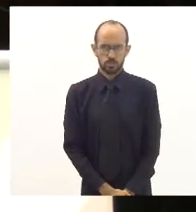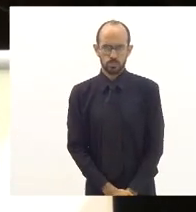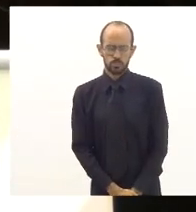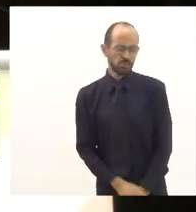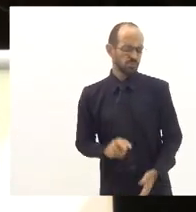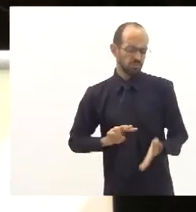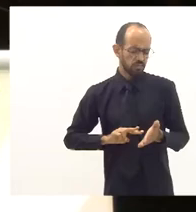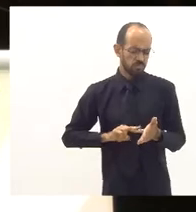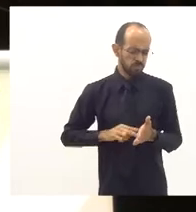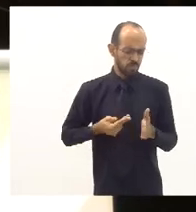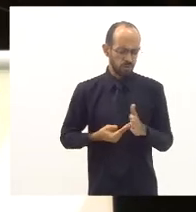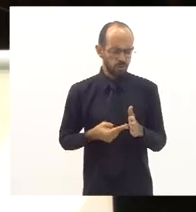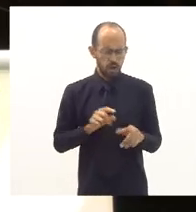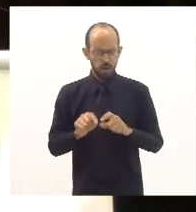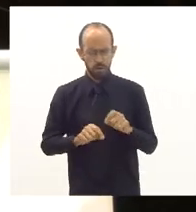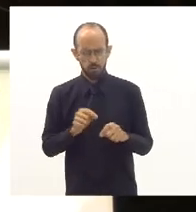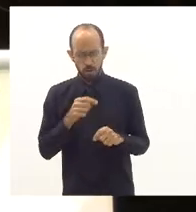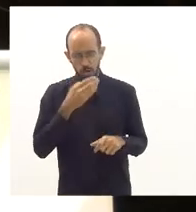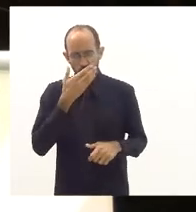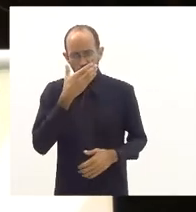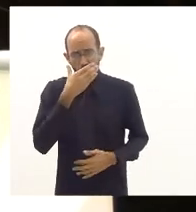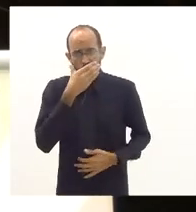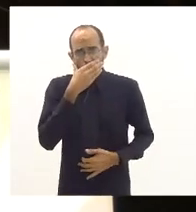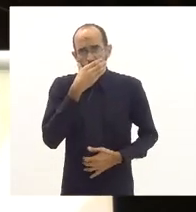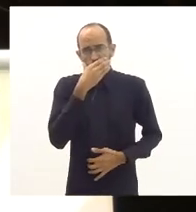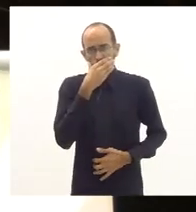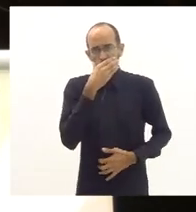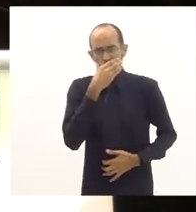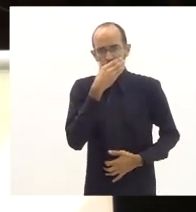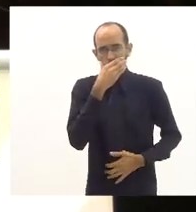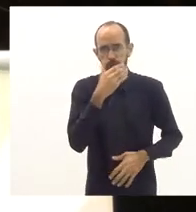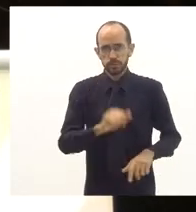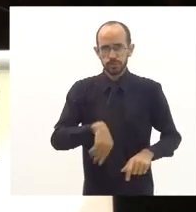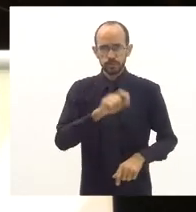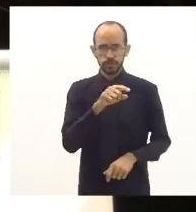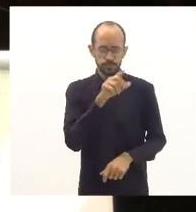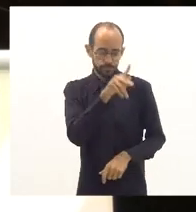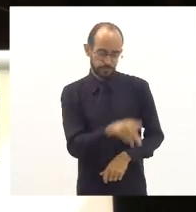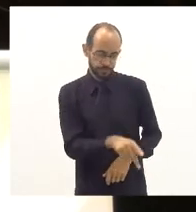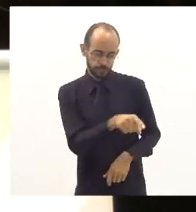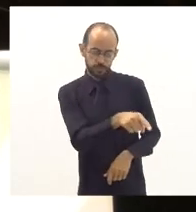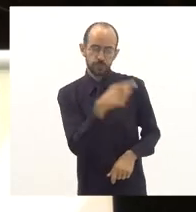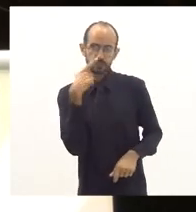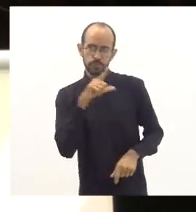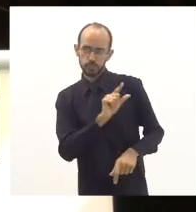que significa isso na prática? Primeira coisa, essas pessoas conseguiram que